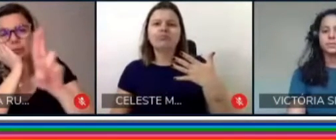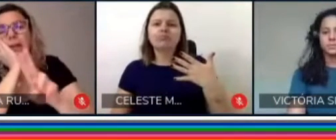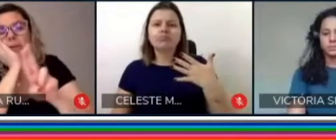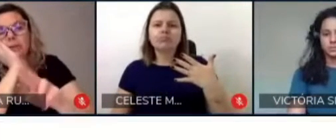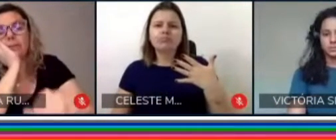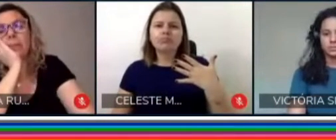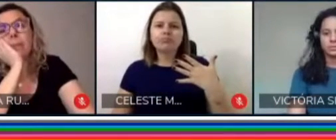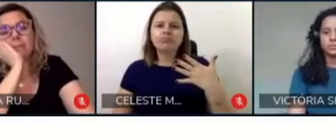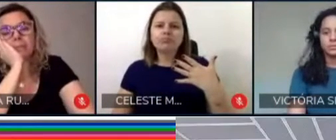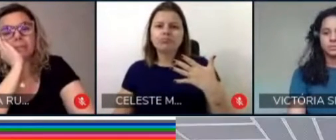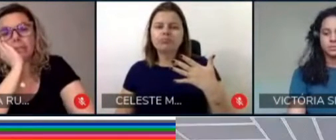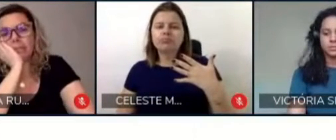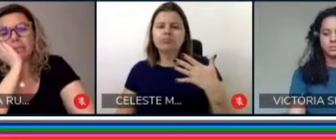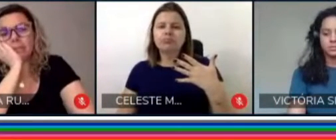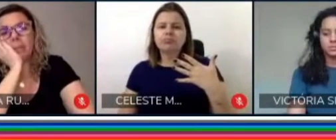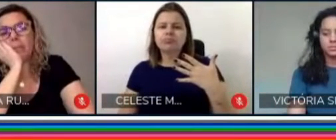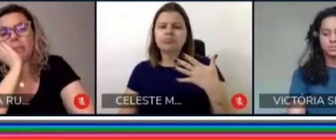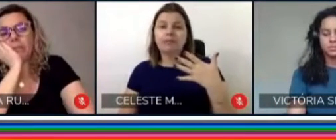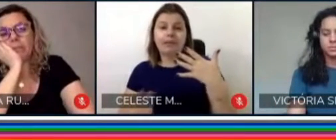sempre esqueço.